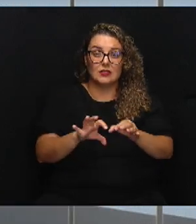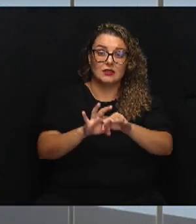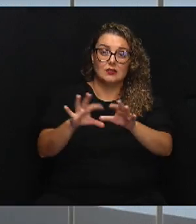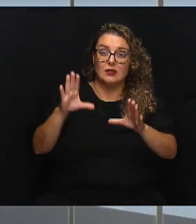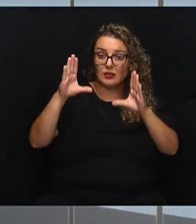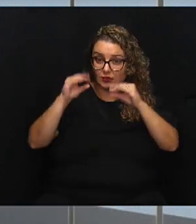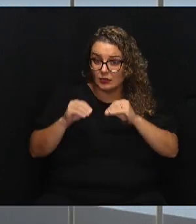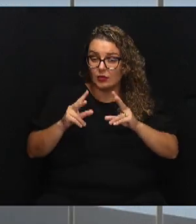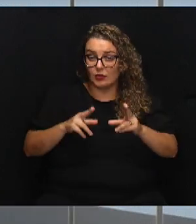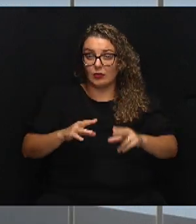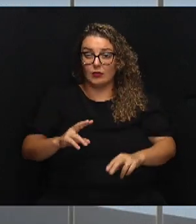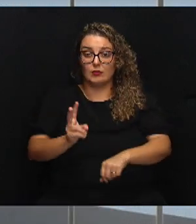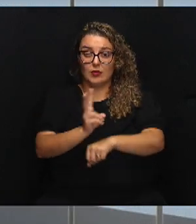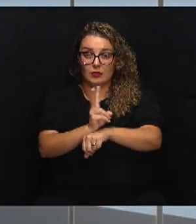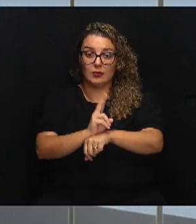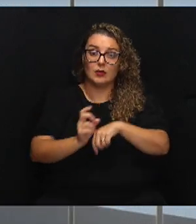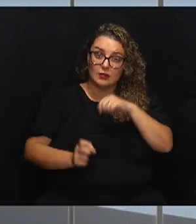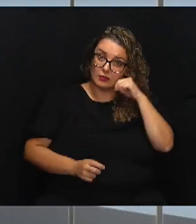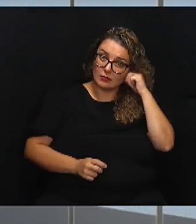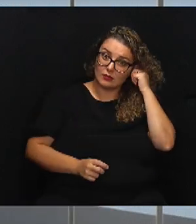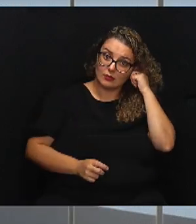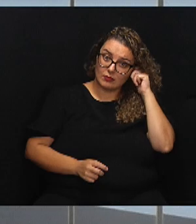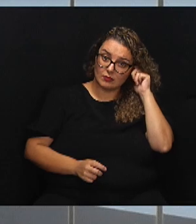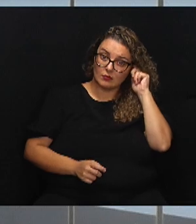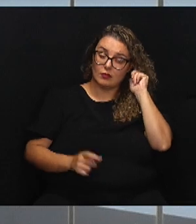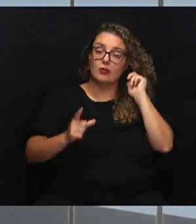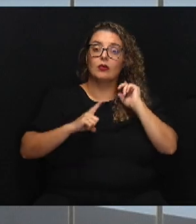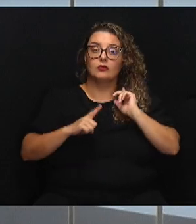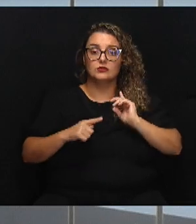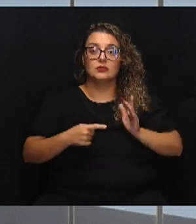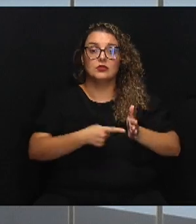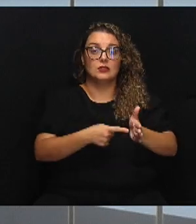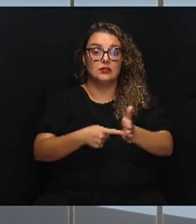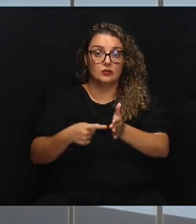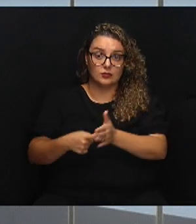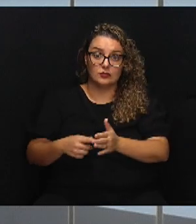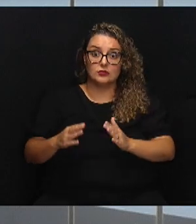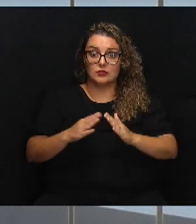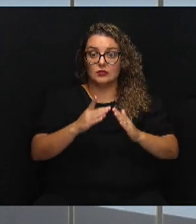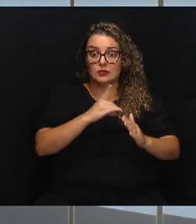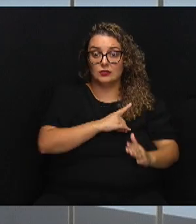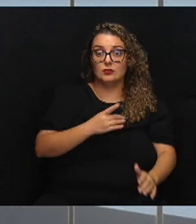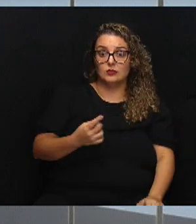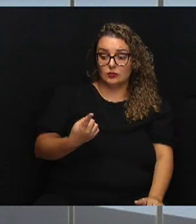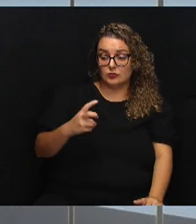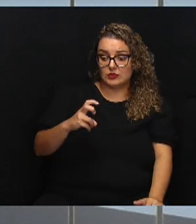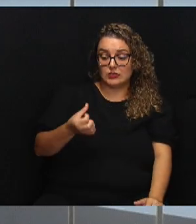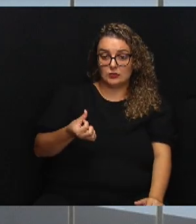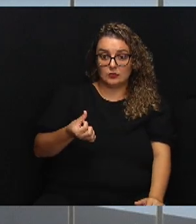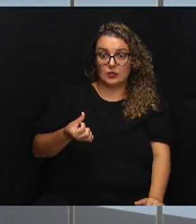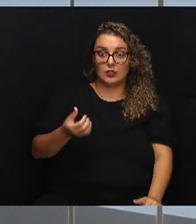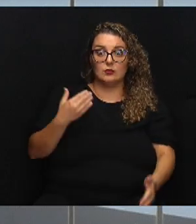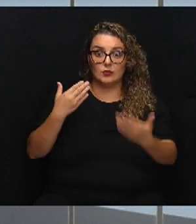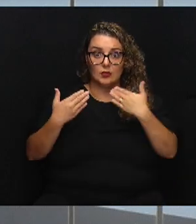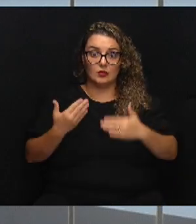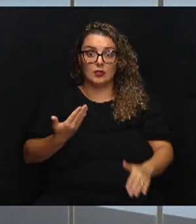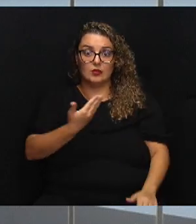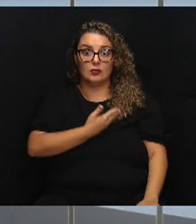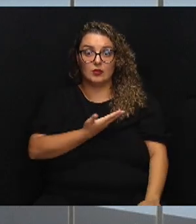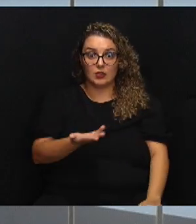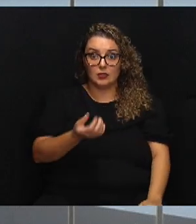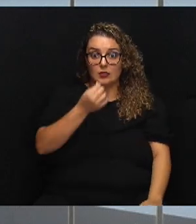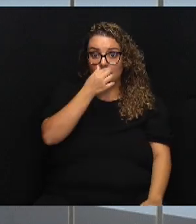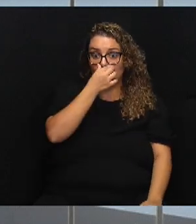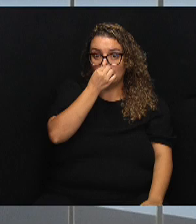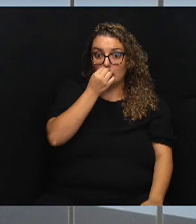ele fosse guarda. Também é uma questão hoje que tem muita denúncia na delegacia, até no 156, porque eu conversava com os colegas. Então,